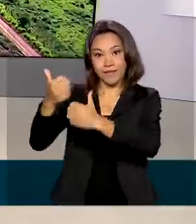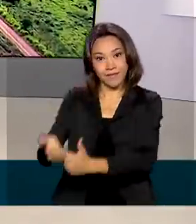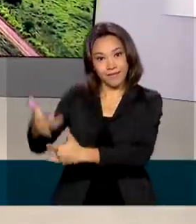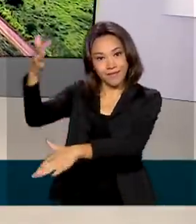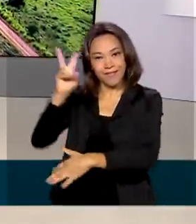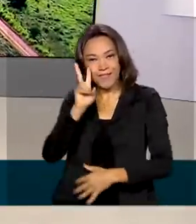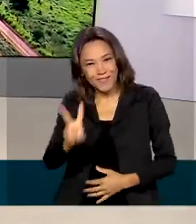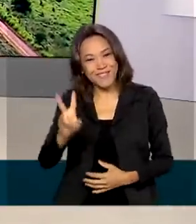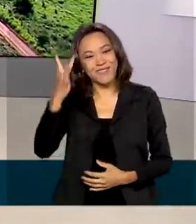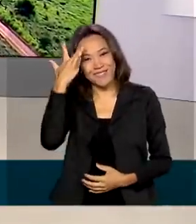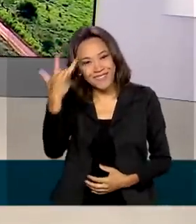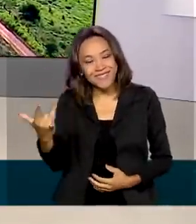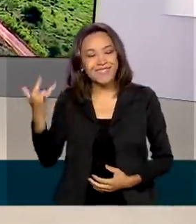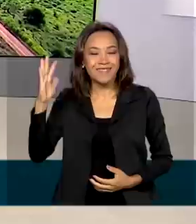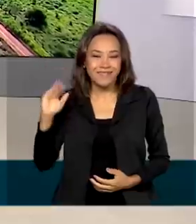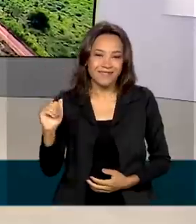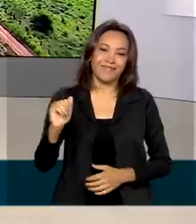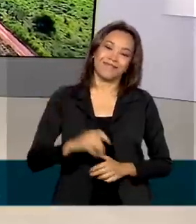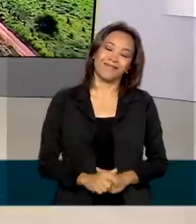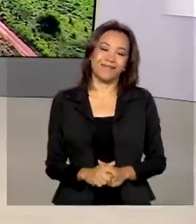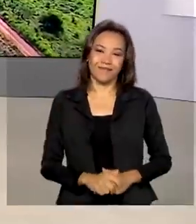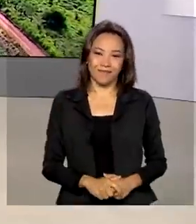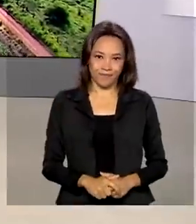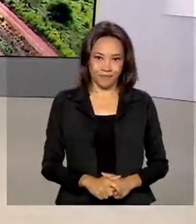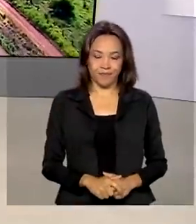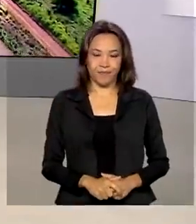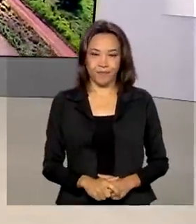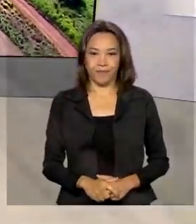redes sociais nos encontramos amanhã lá